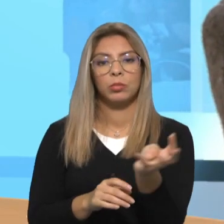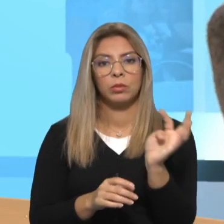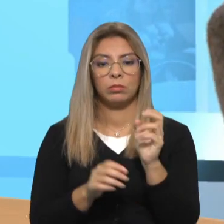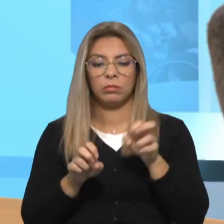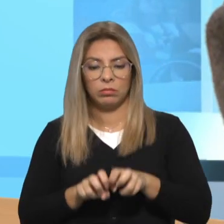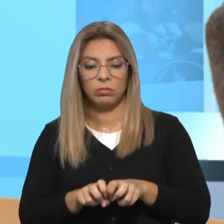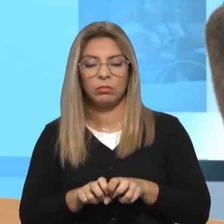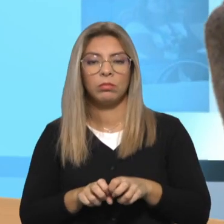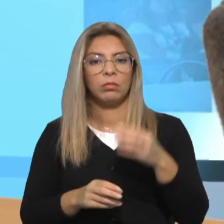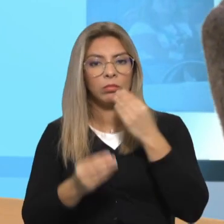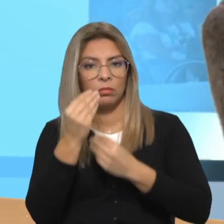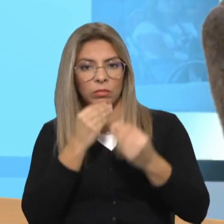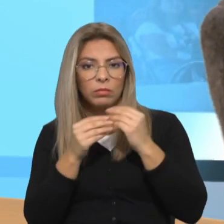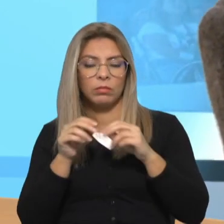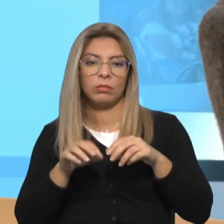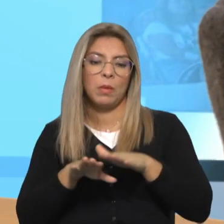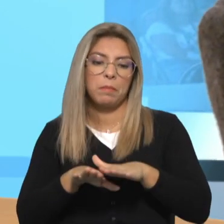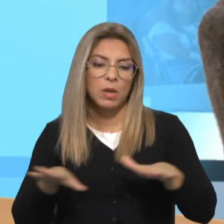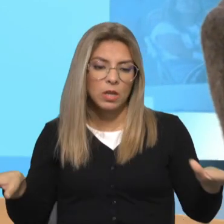mesa e, de facto, não havia